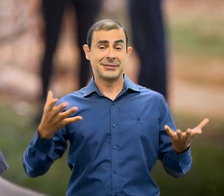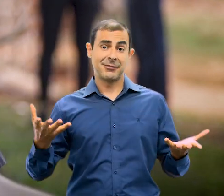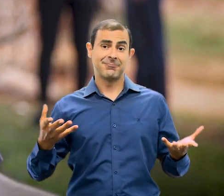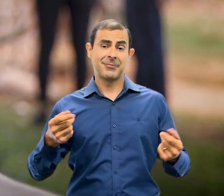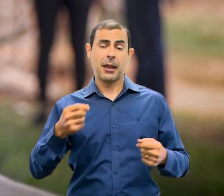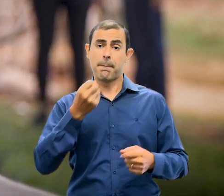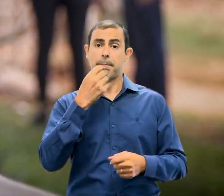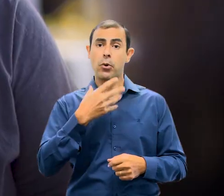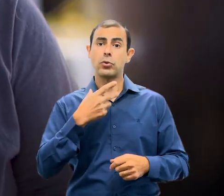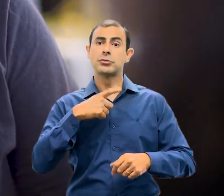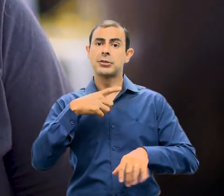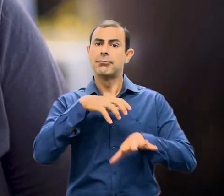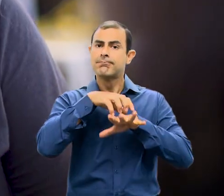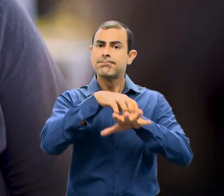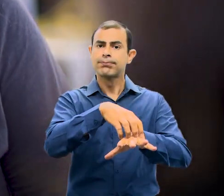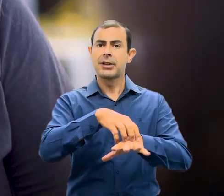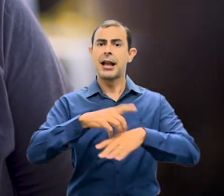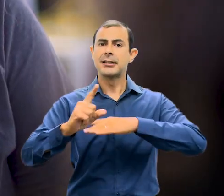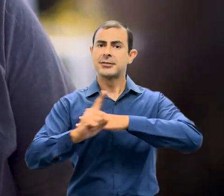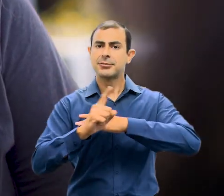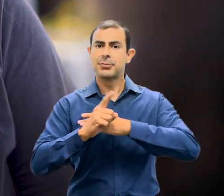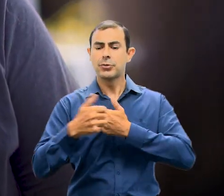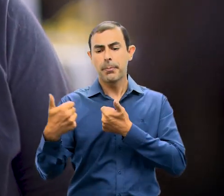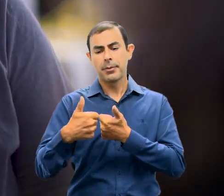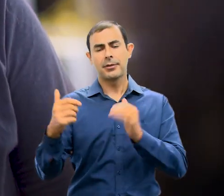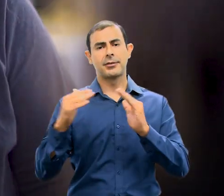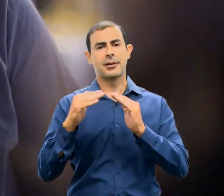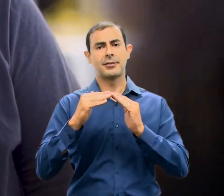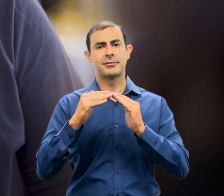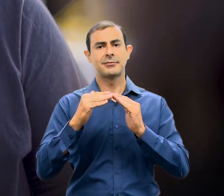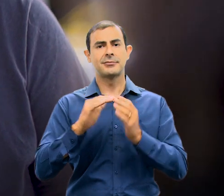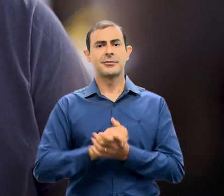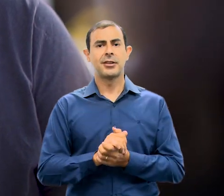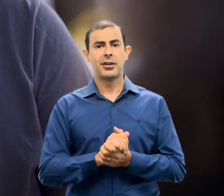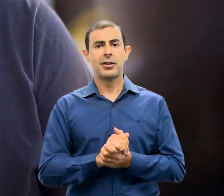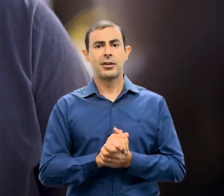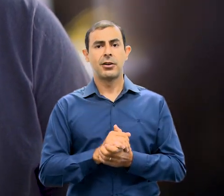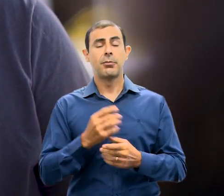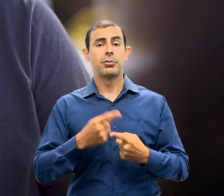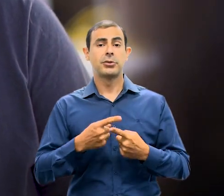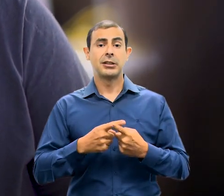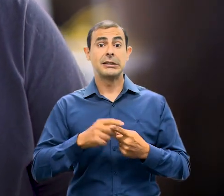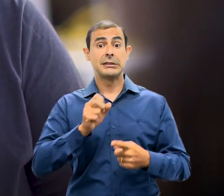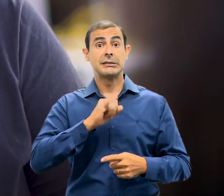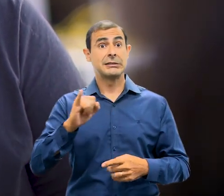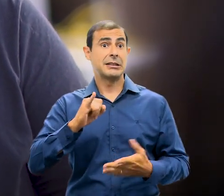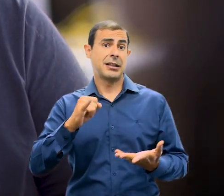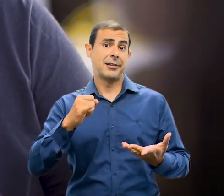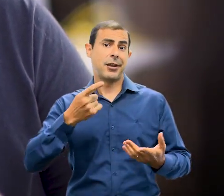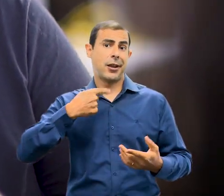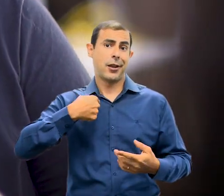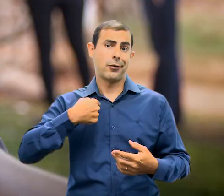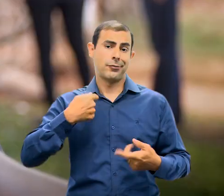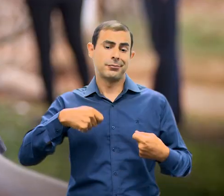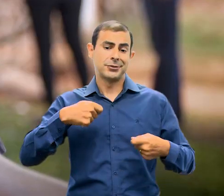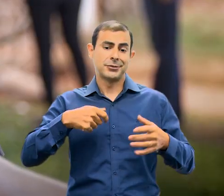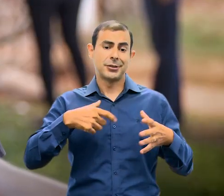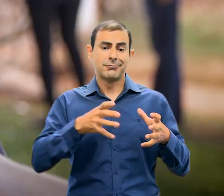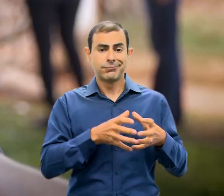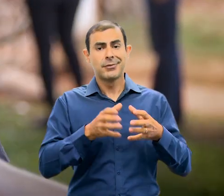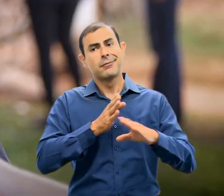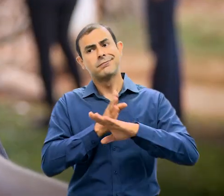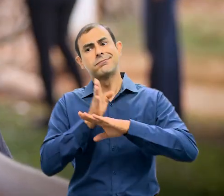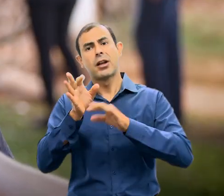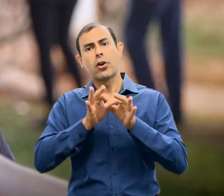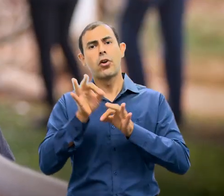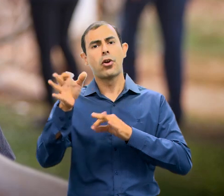centrais. Então é muito bom ter essa participação perto de casa, né? Então eu acho que a gente teria que provavelmente se deslocar muito, né,